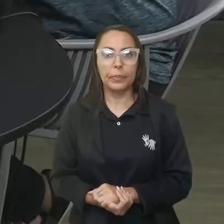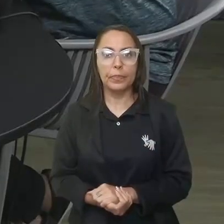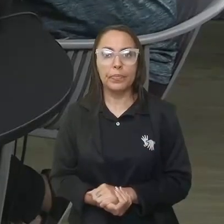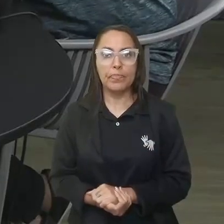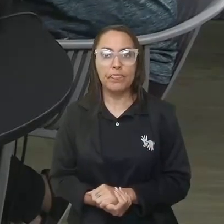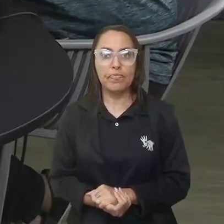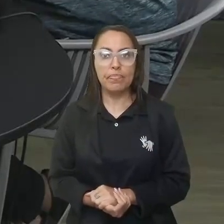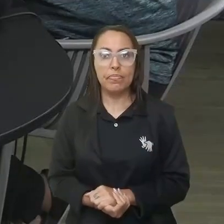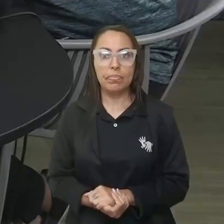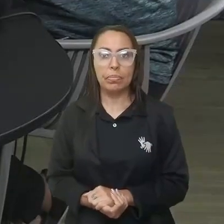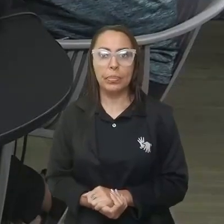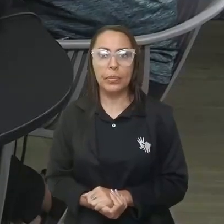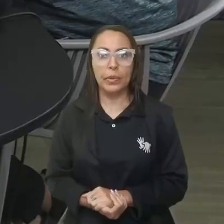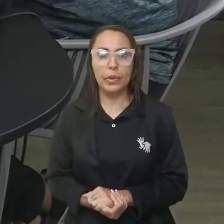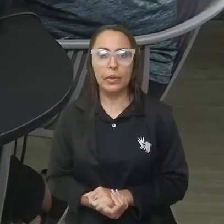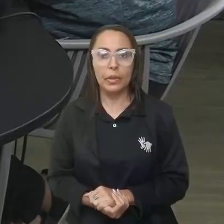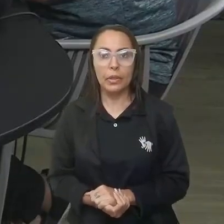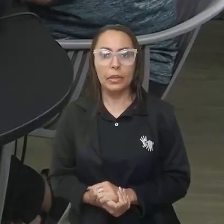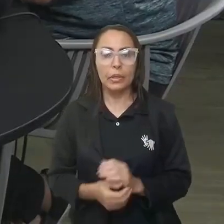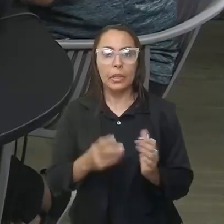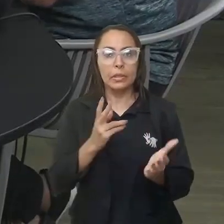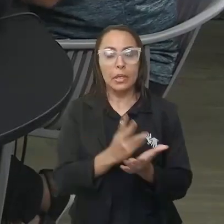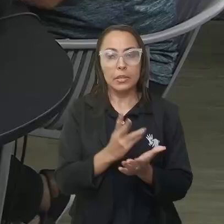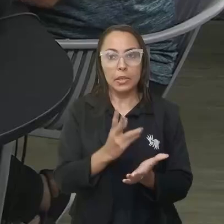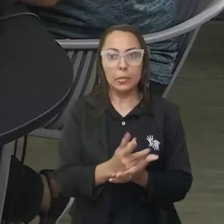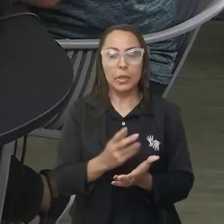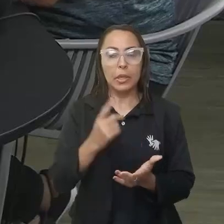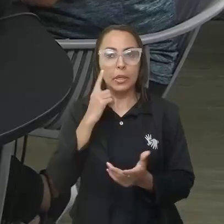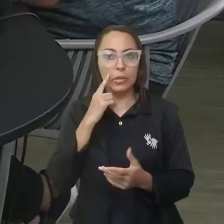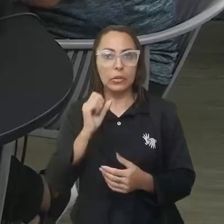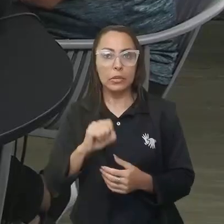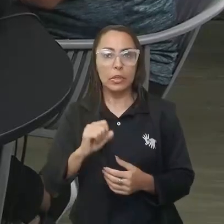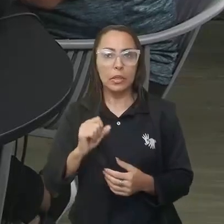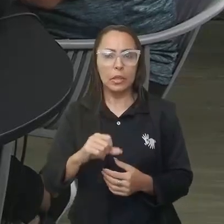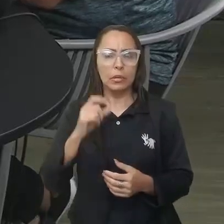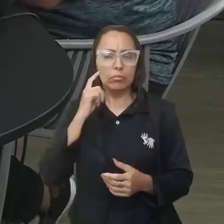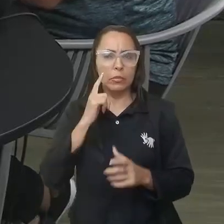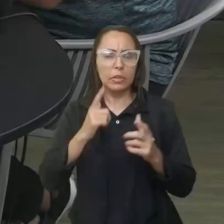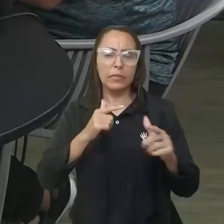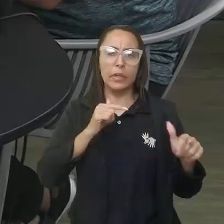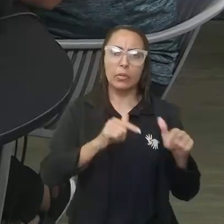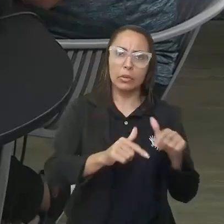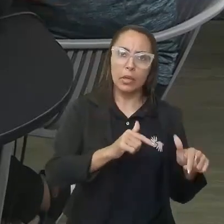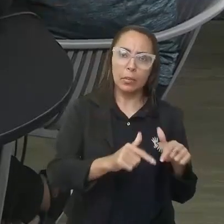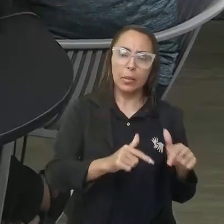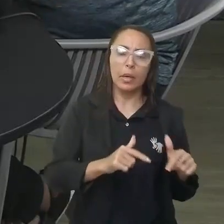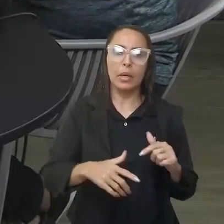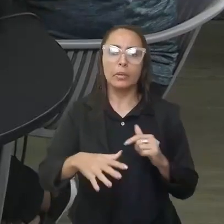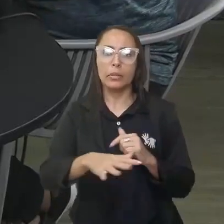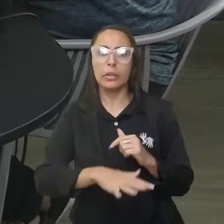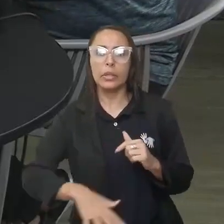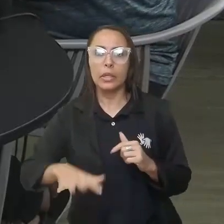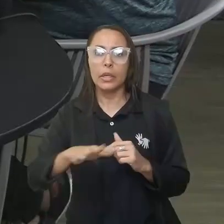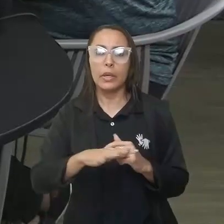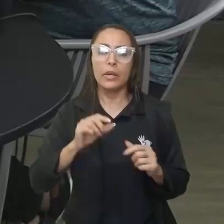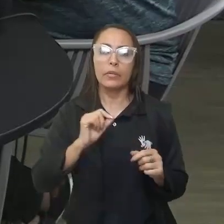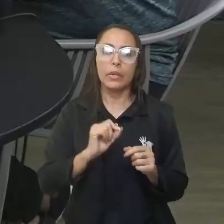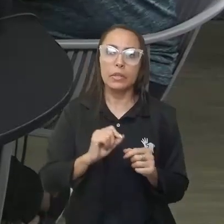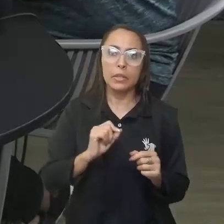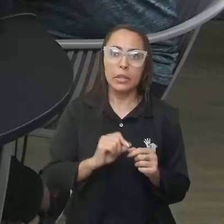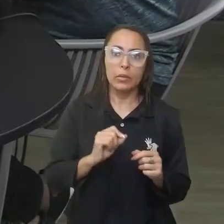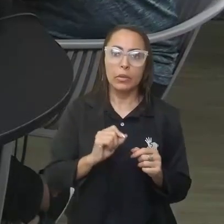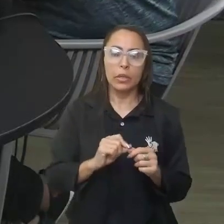viu? Que a gente está sempre querendo isso, intensificar o trabalho em rede, fazer com que hajam